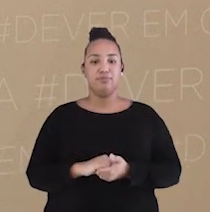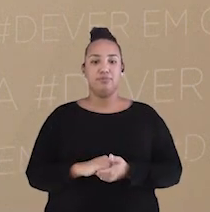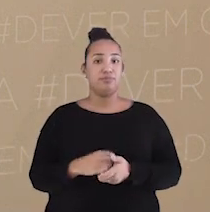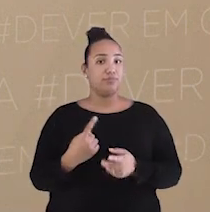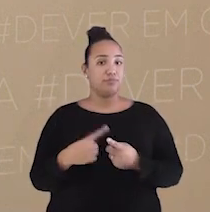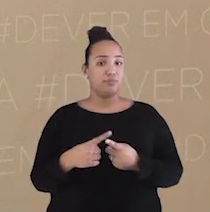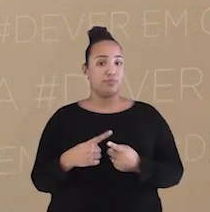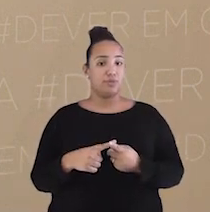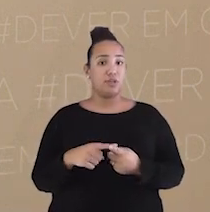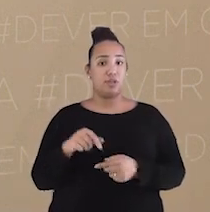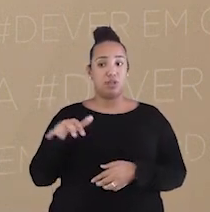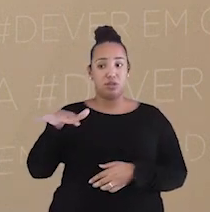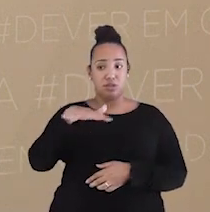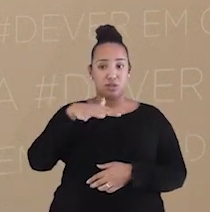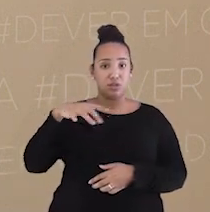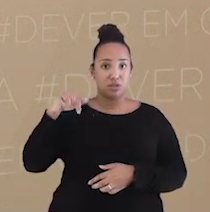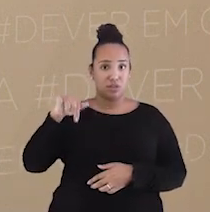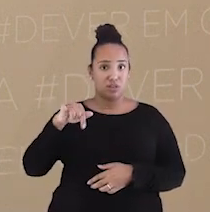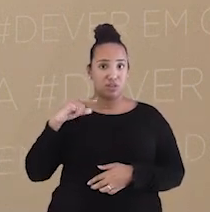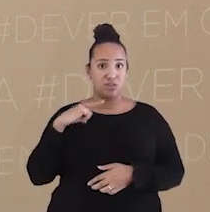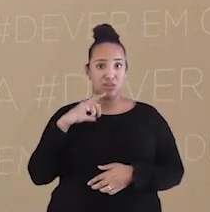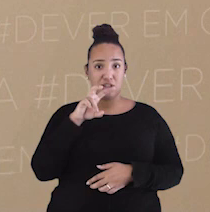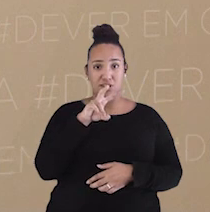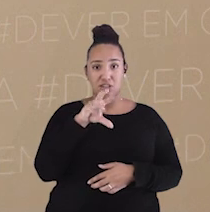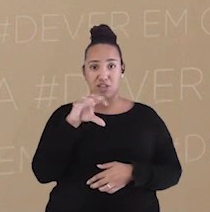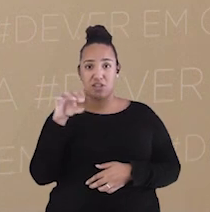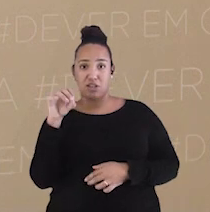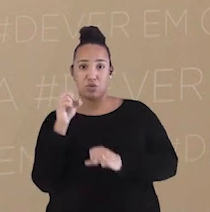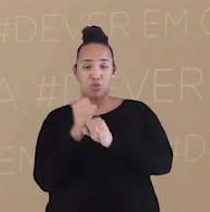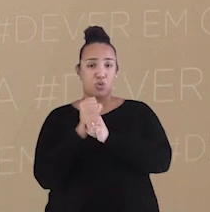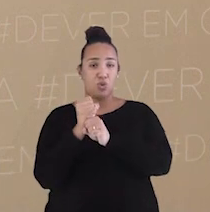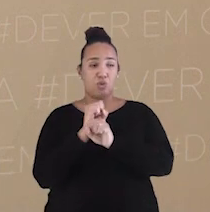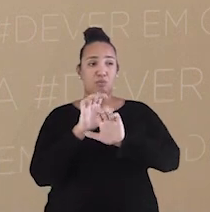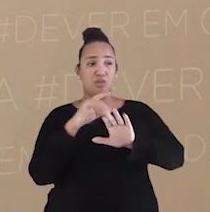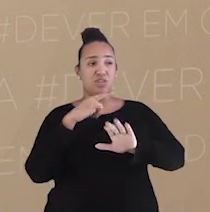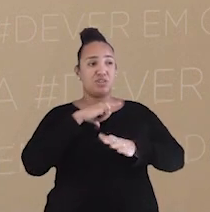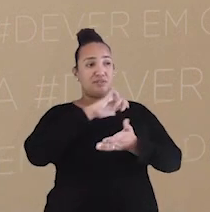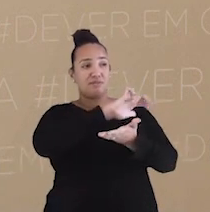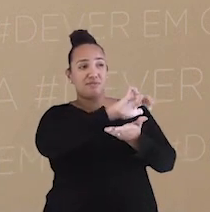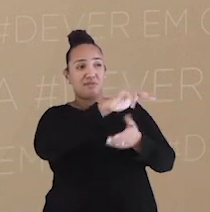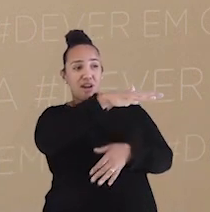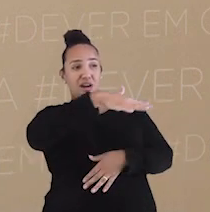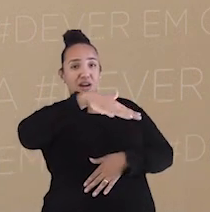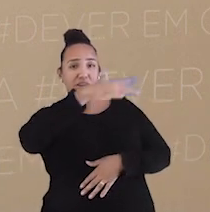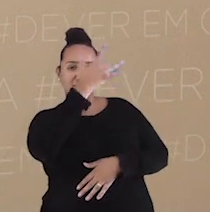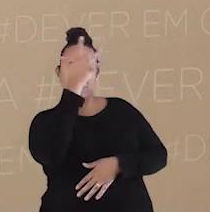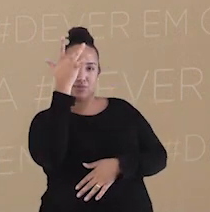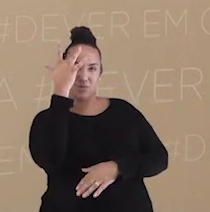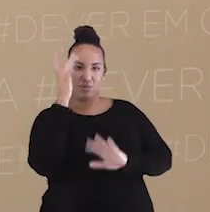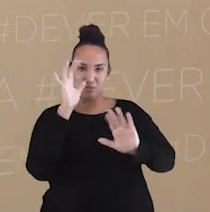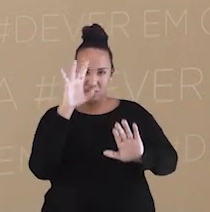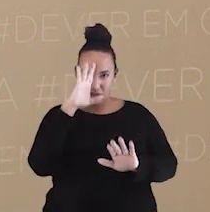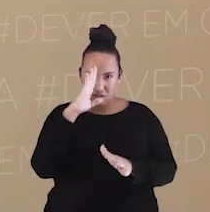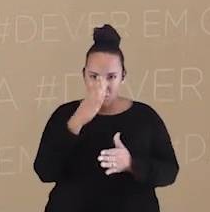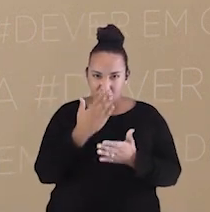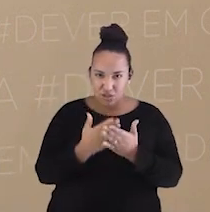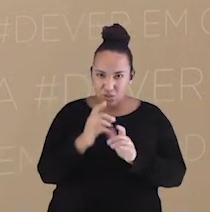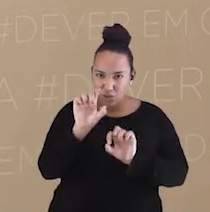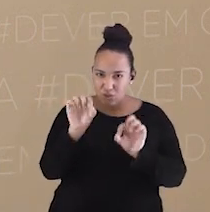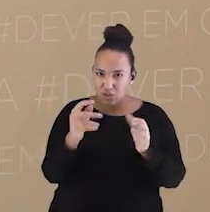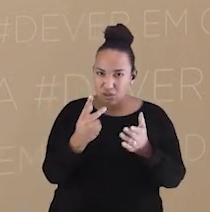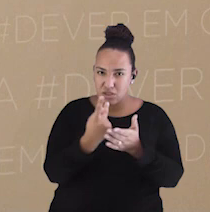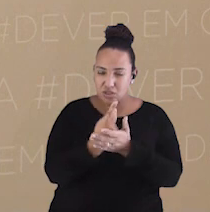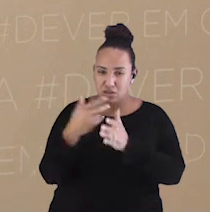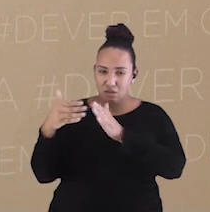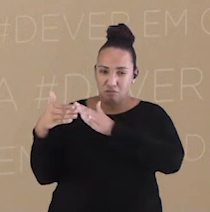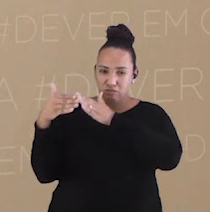tinha apenas 500 homens contra os milhares de nativos. Mas vocês acreditam que Cortés mandou queimar os